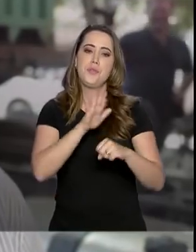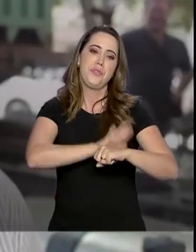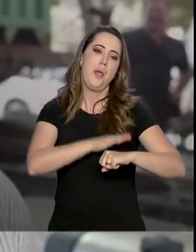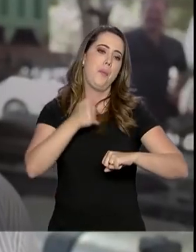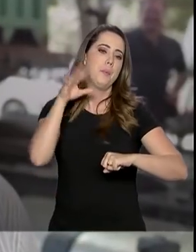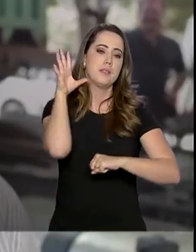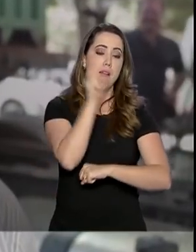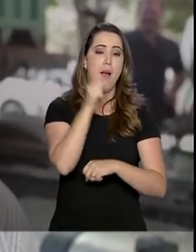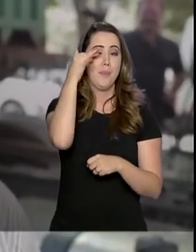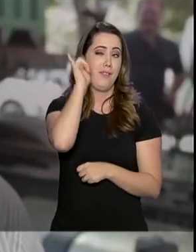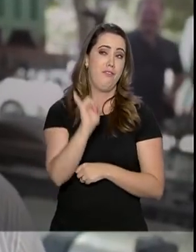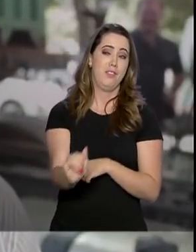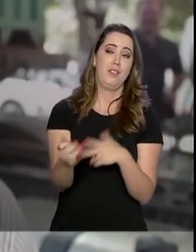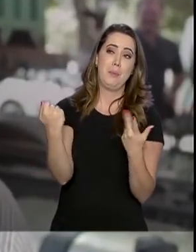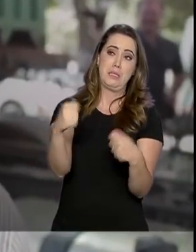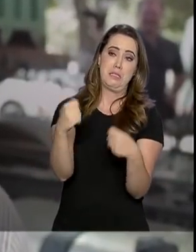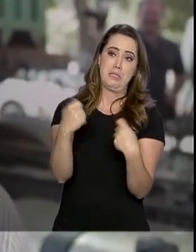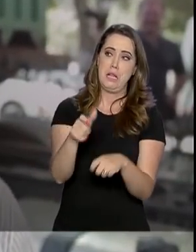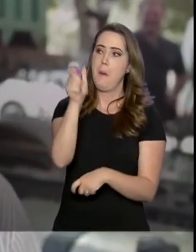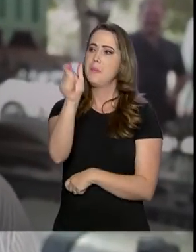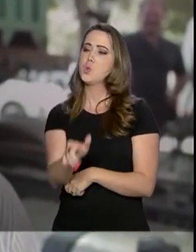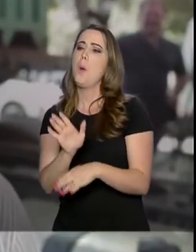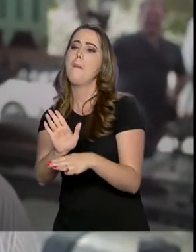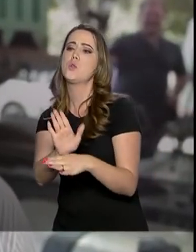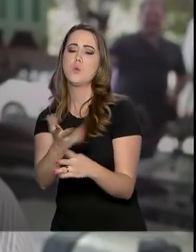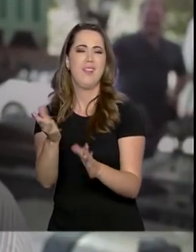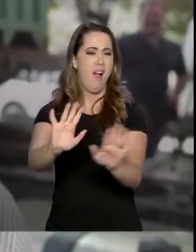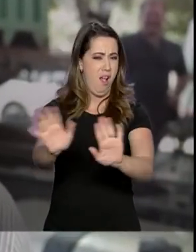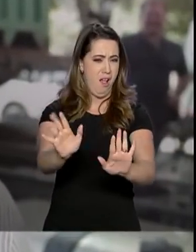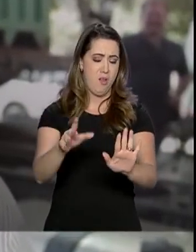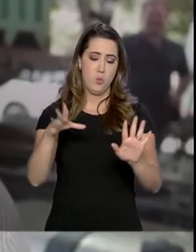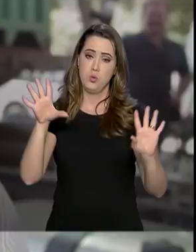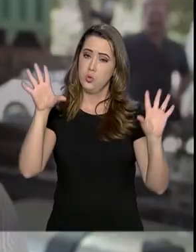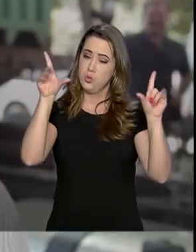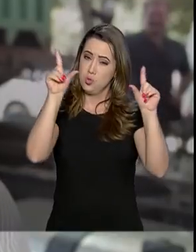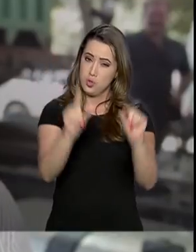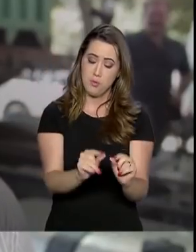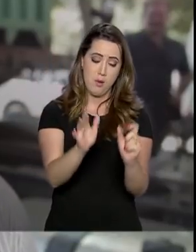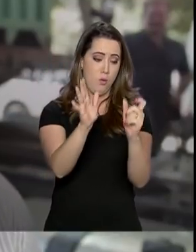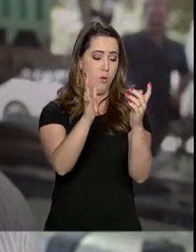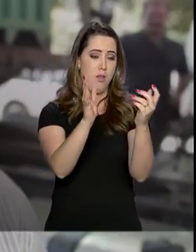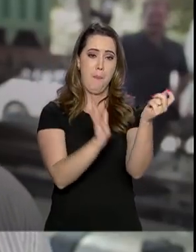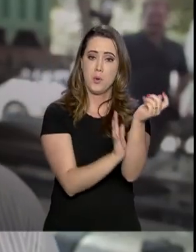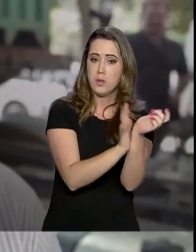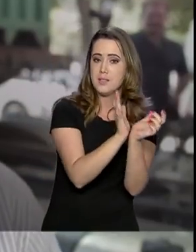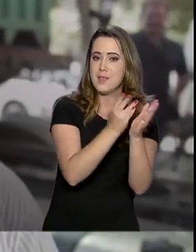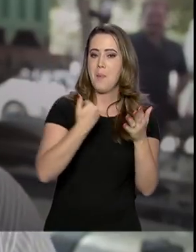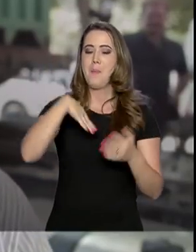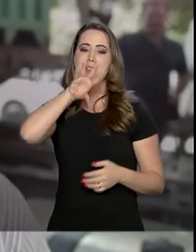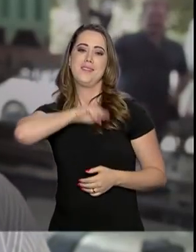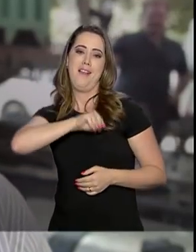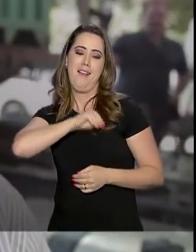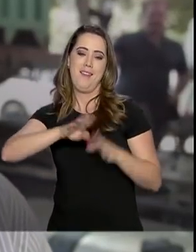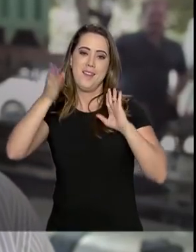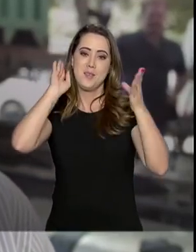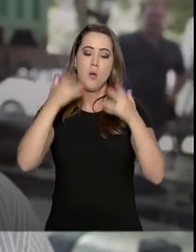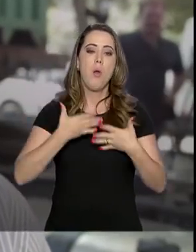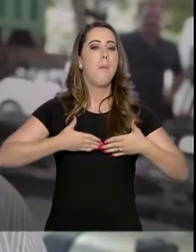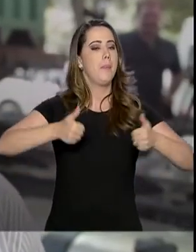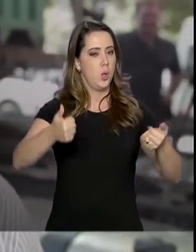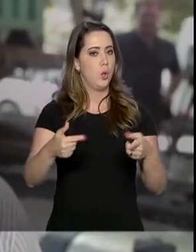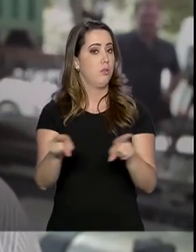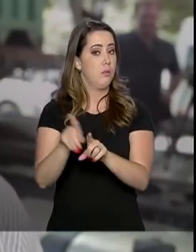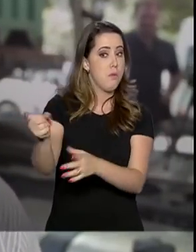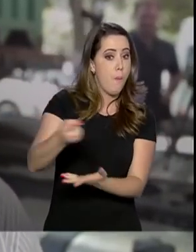Isso elimina a necessidade de atravessadores, diminui a burocracia, aumenta a renda do caminhoneiro e aumenta a arrecadação